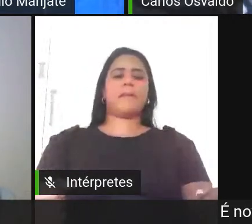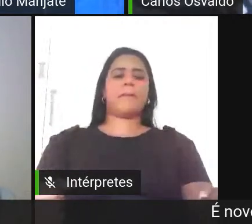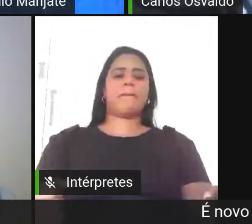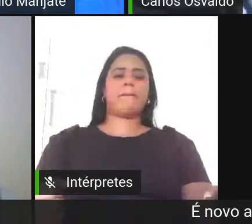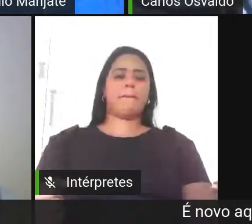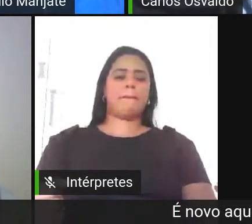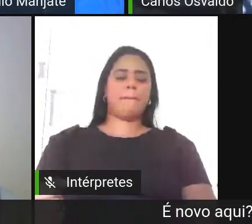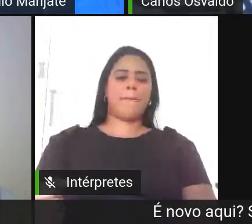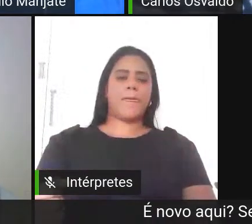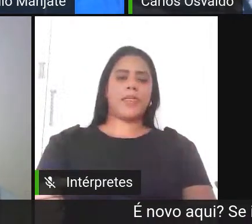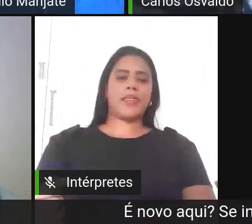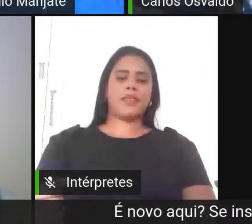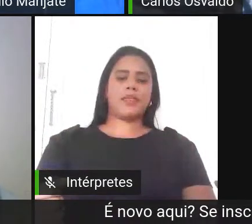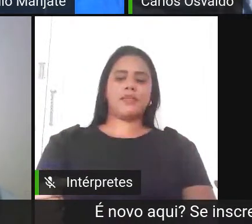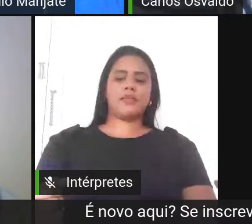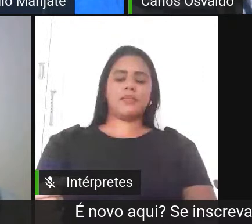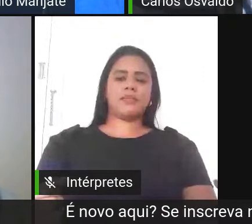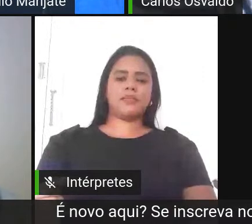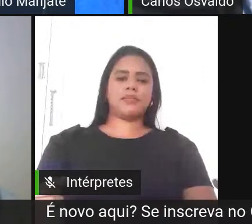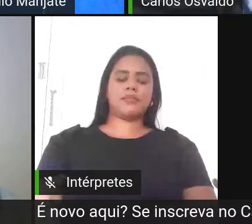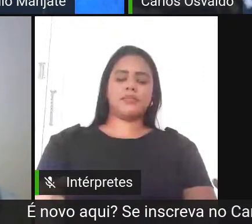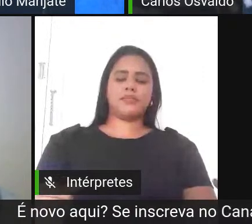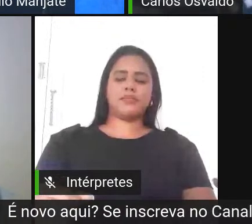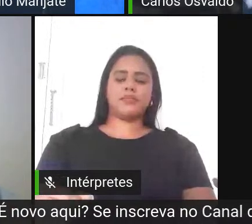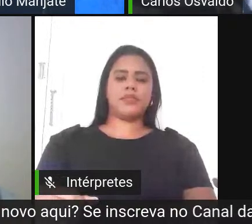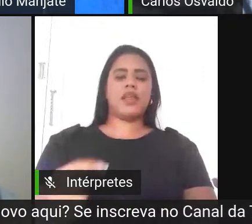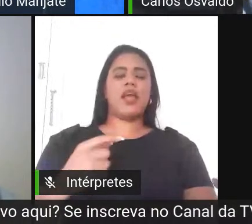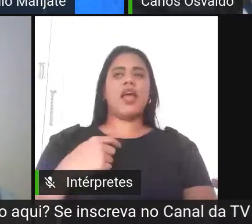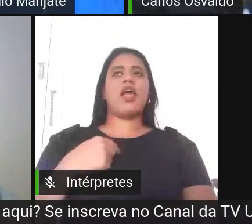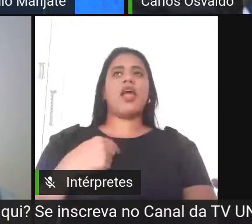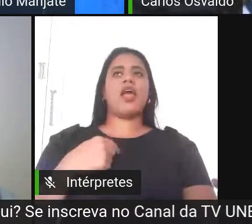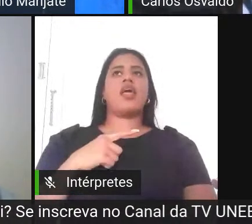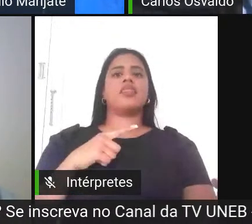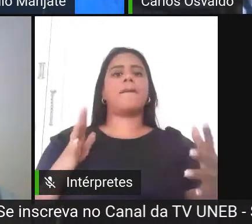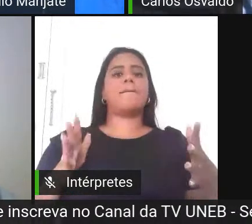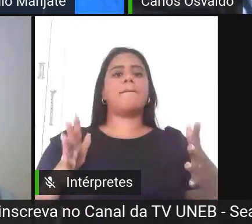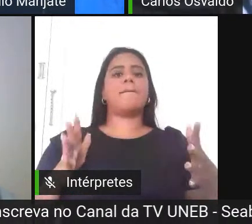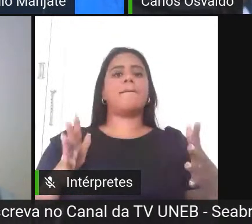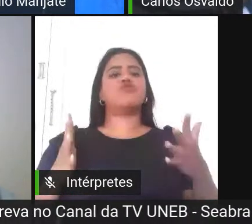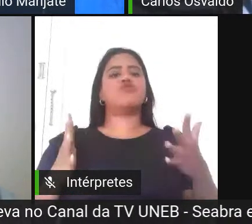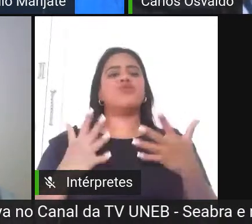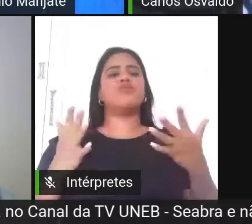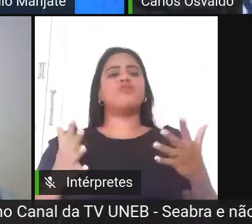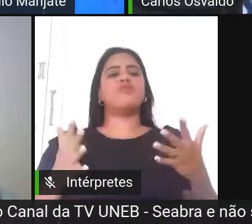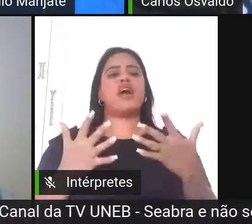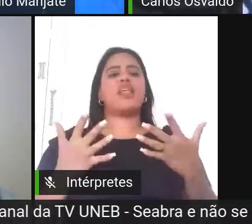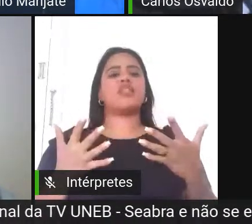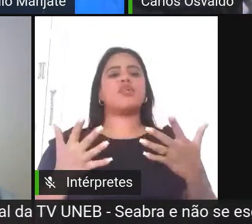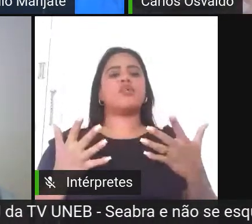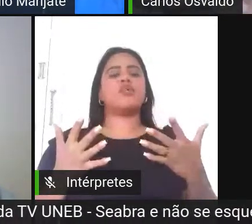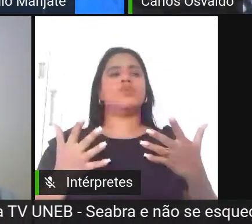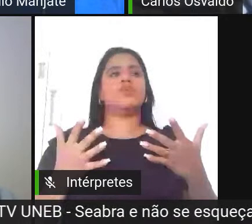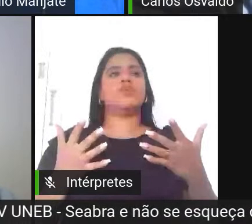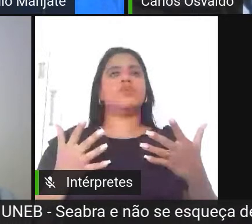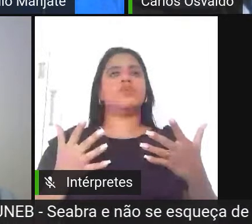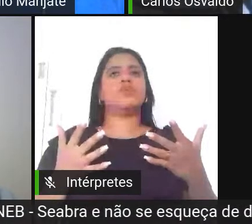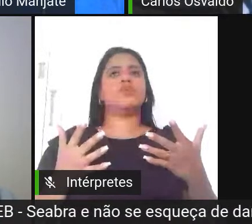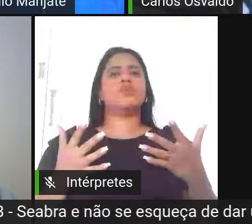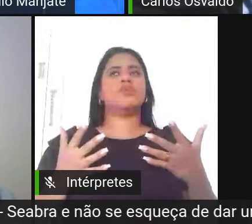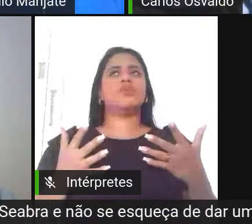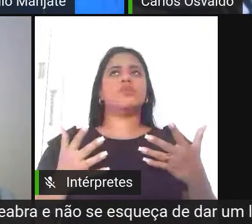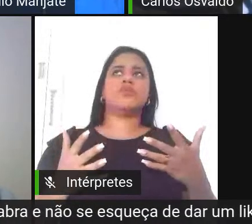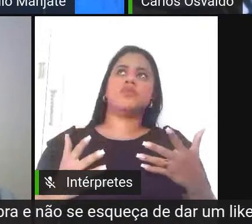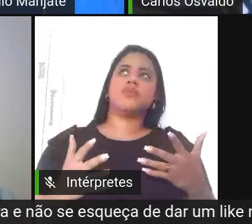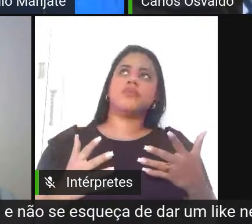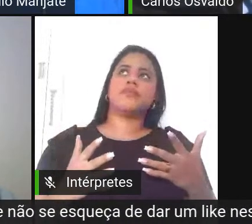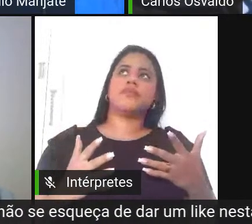partilhar, é realmente para oferecer as minhas ideias, pensamentos, emoções a outras pessoas. Portanto, sem ter